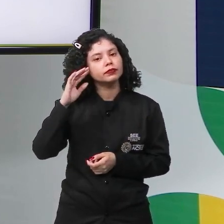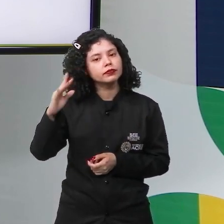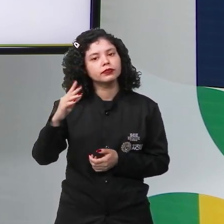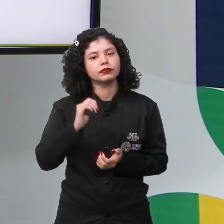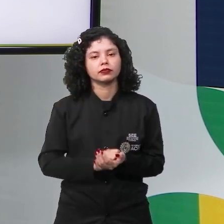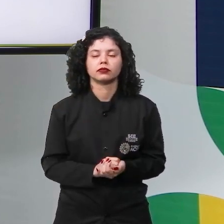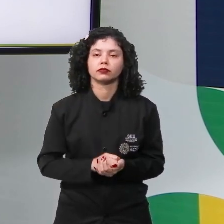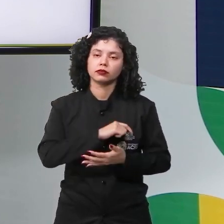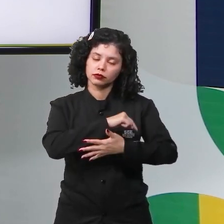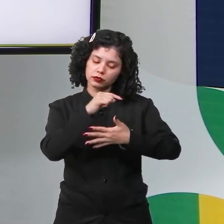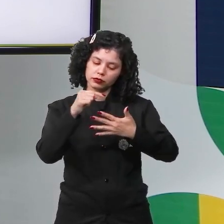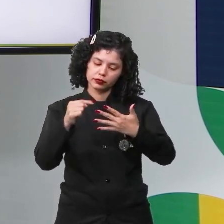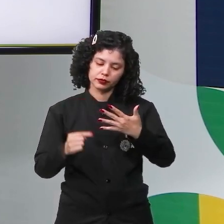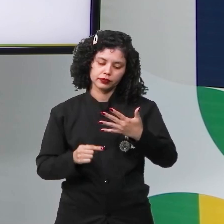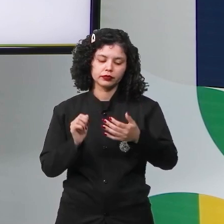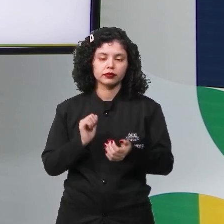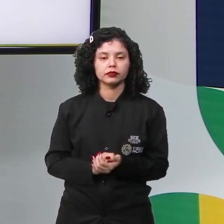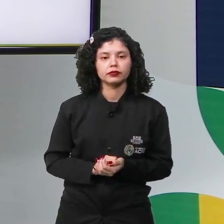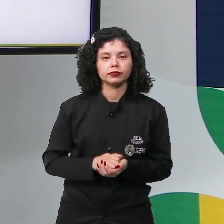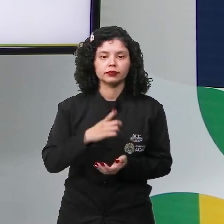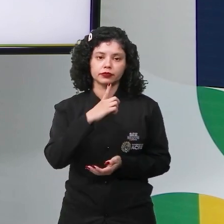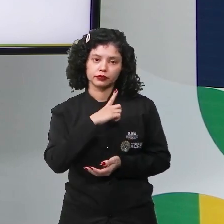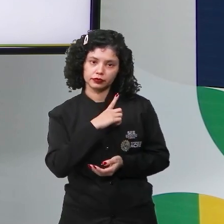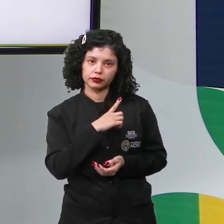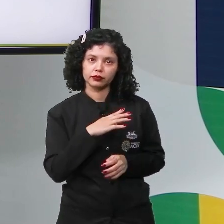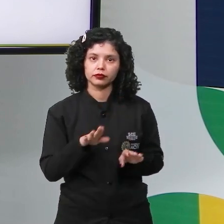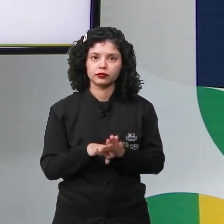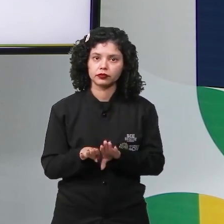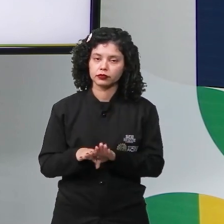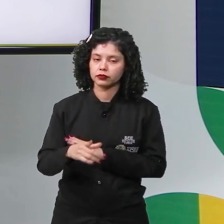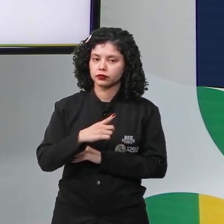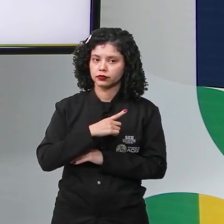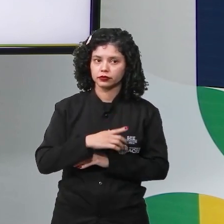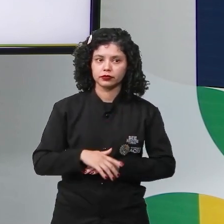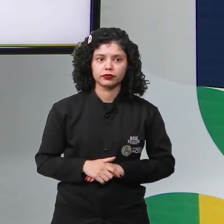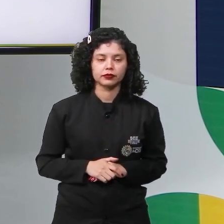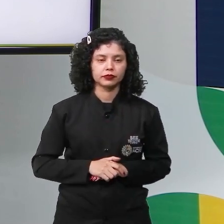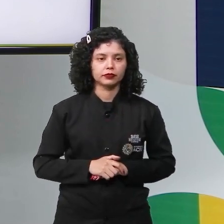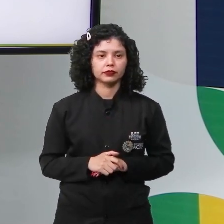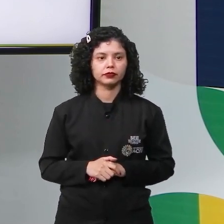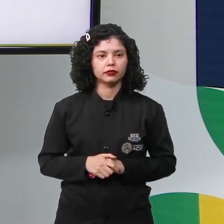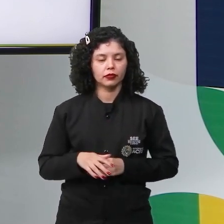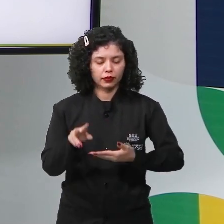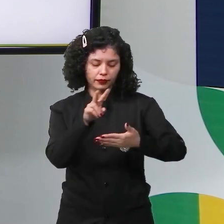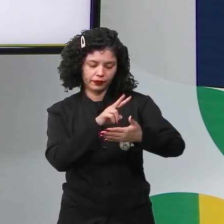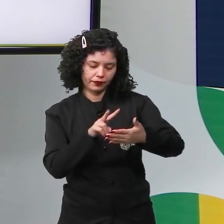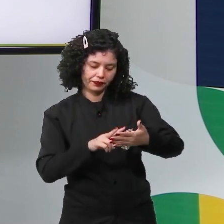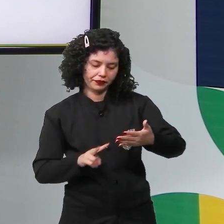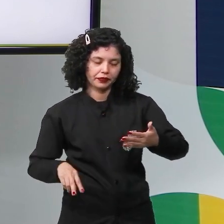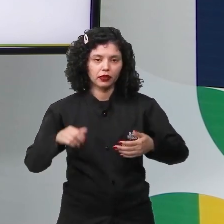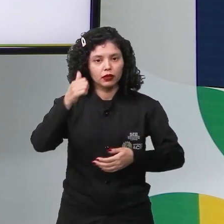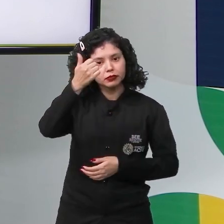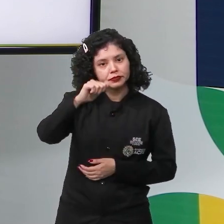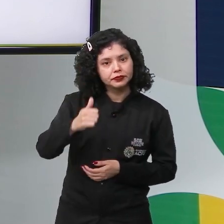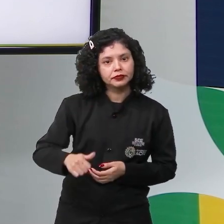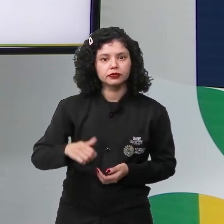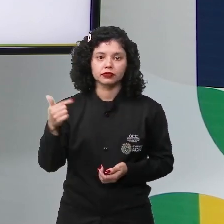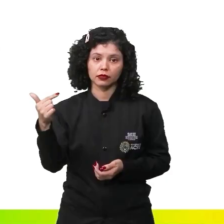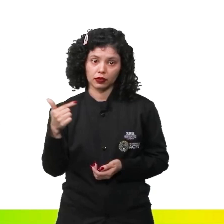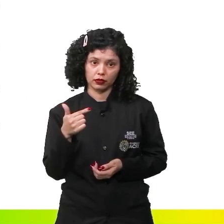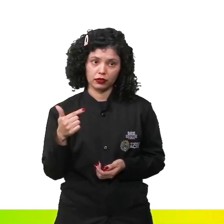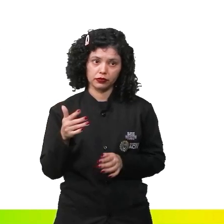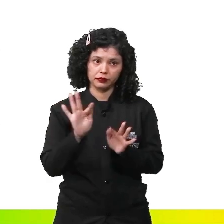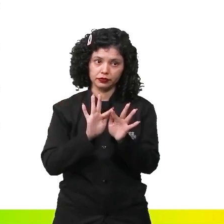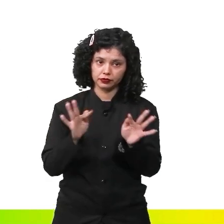nos tipos de profissões até então disponíveis. Vamos fazer a leitura e a análise da nossa